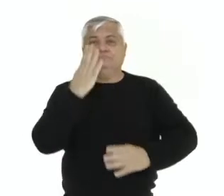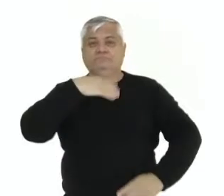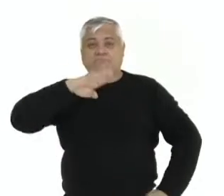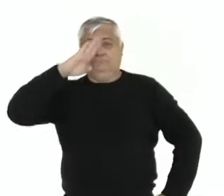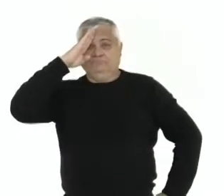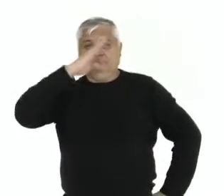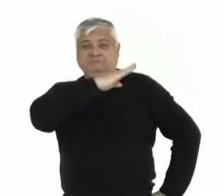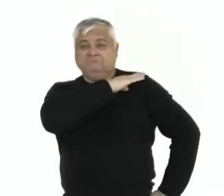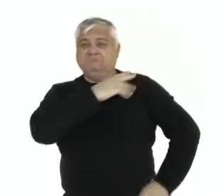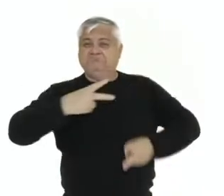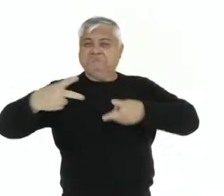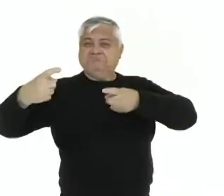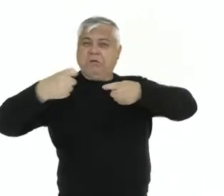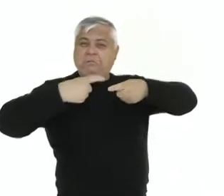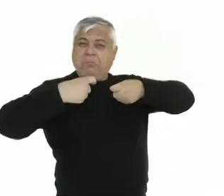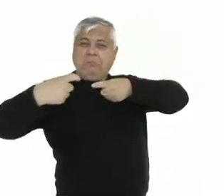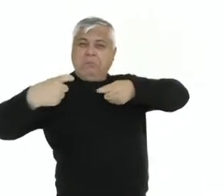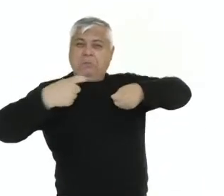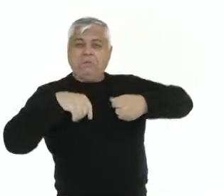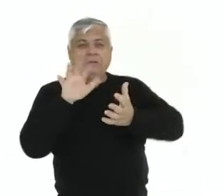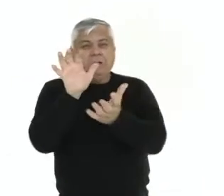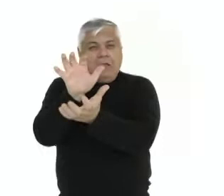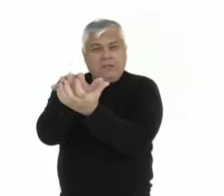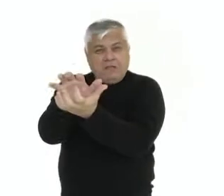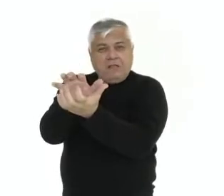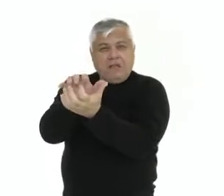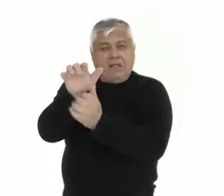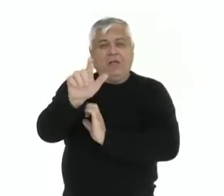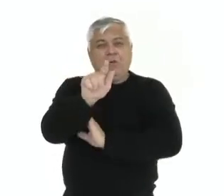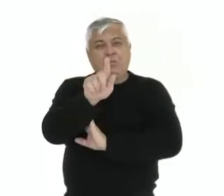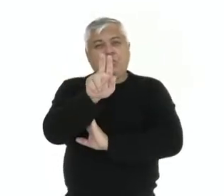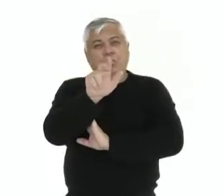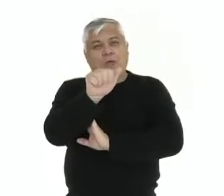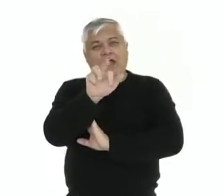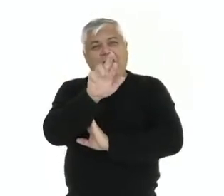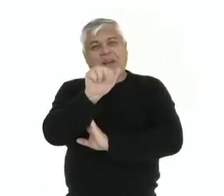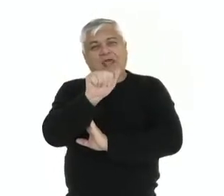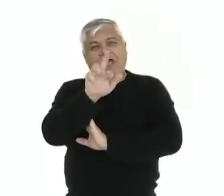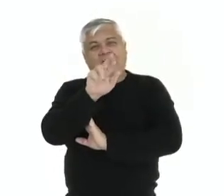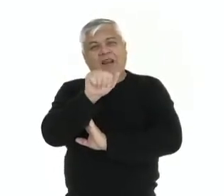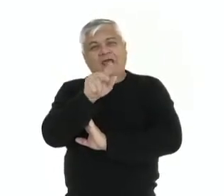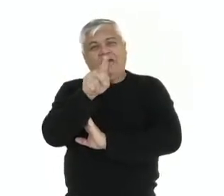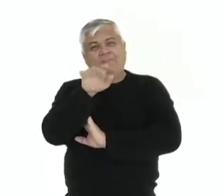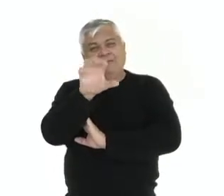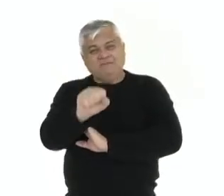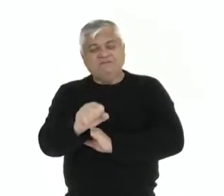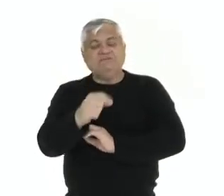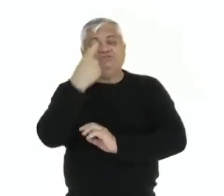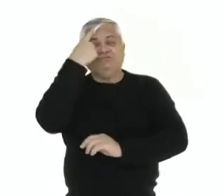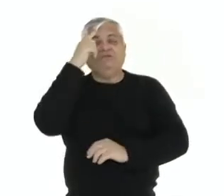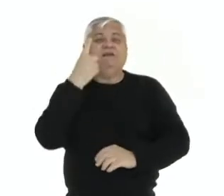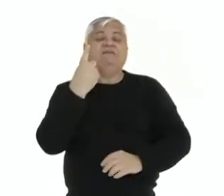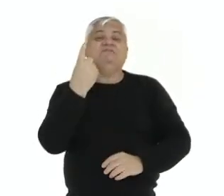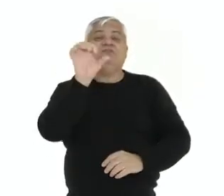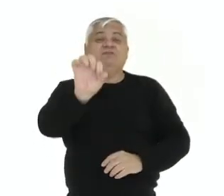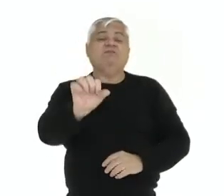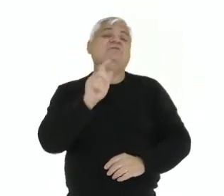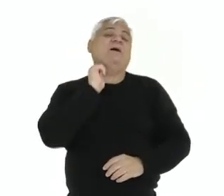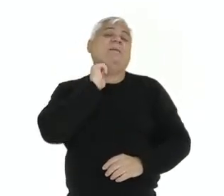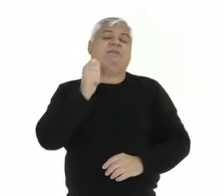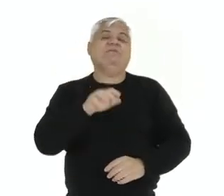dos Guararapes é um marco para o Exército Brasileiro e o dia 19 de abril é o dia do